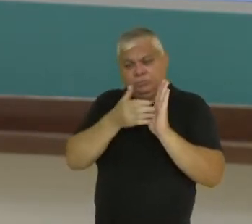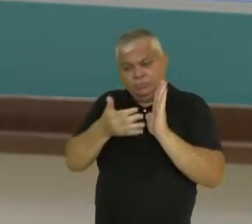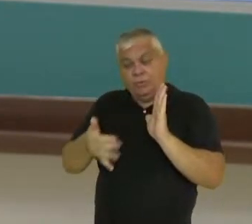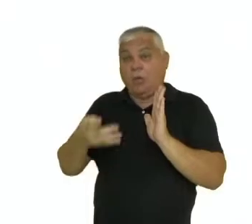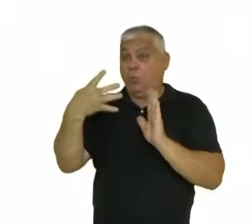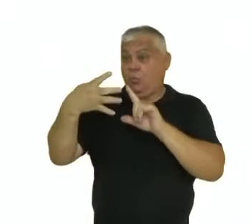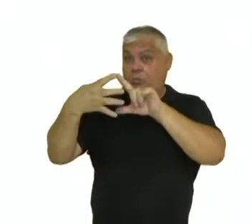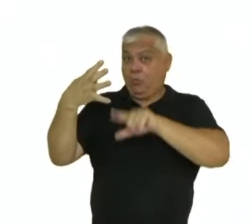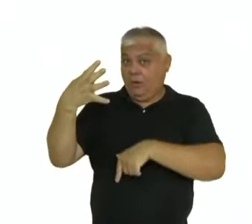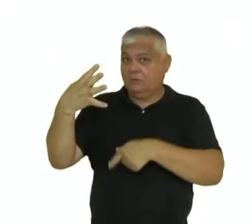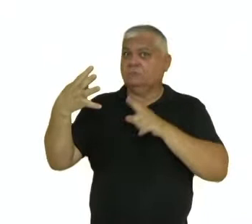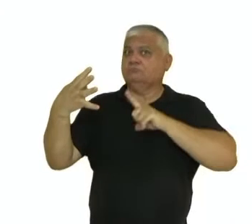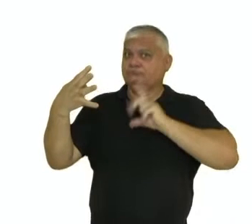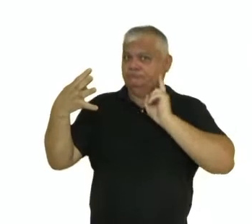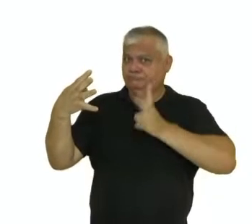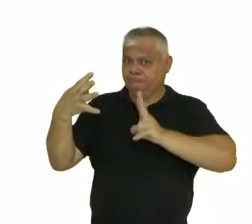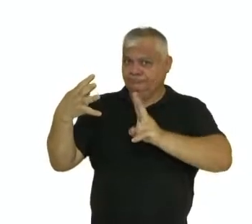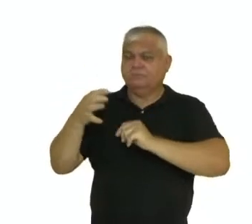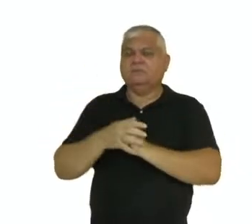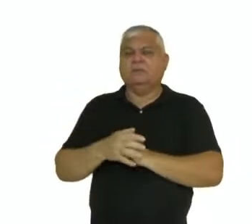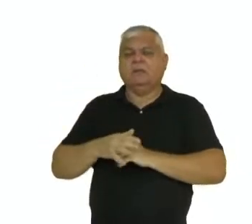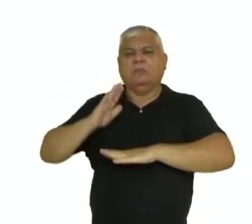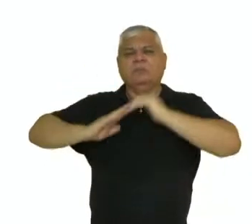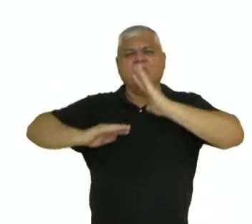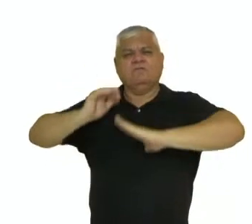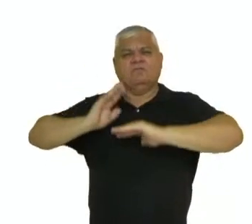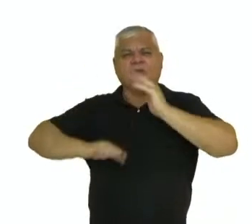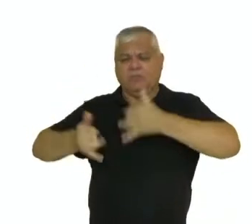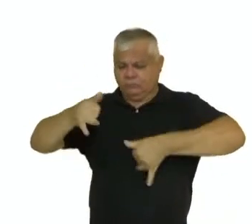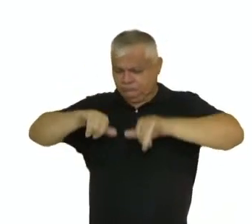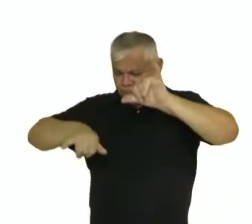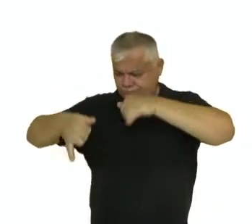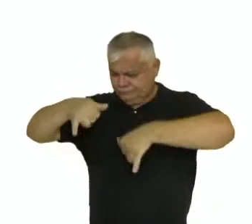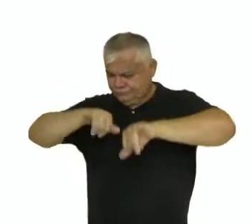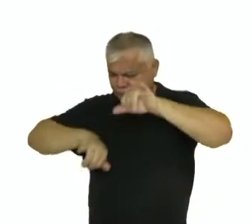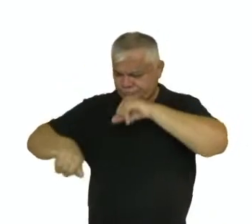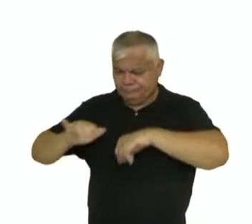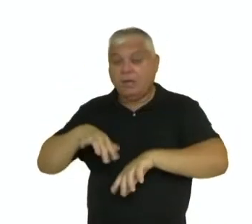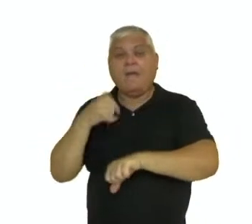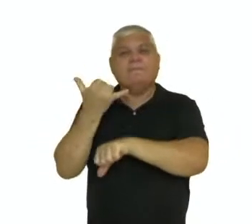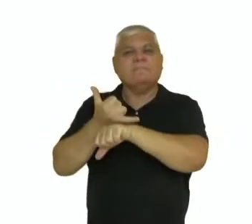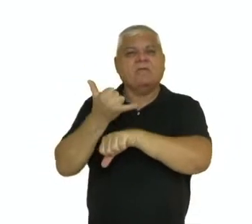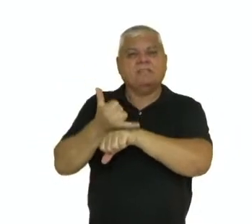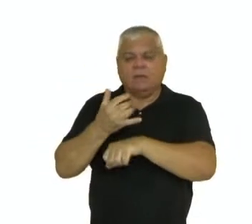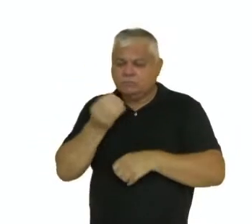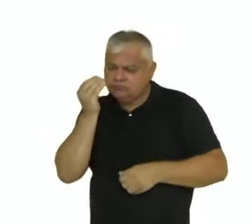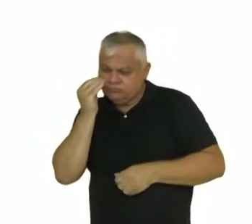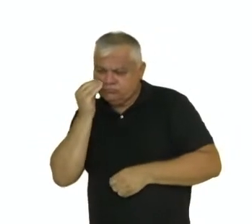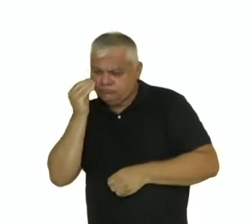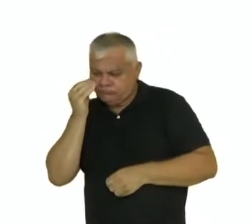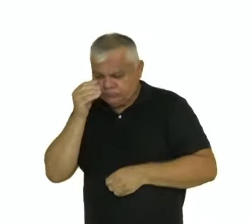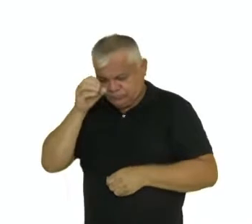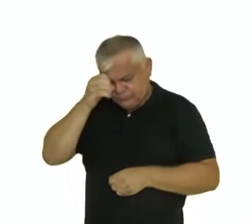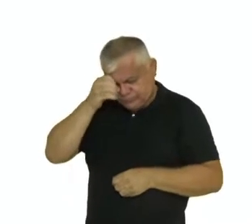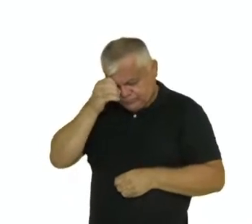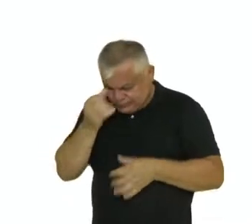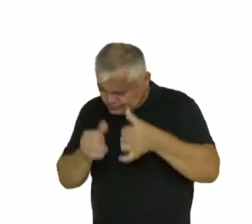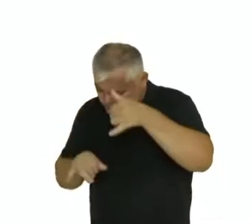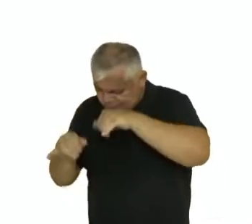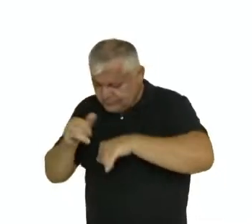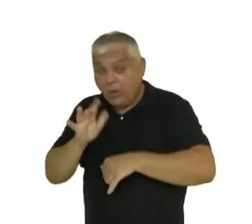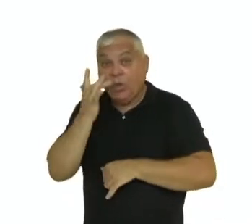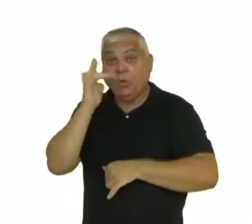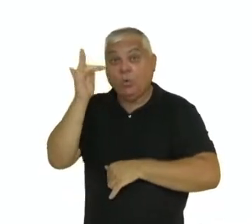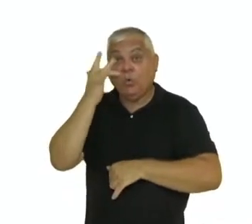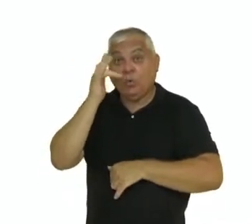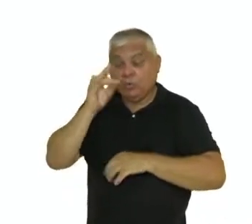elementos. Os alquimistas buscavam diversas combinações de metais na tentativa de obter ouro. Usavam a premissa de que